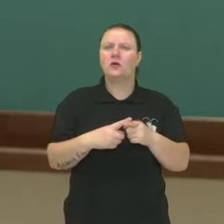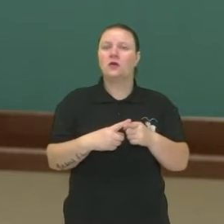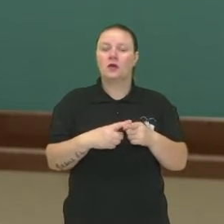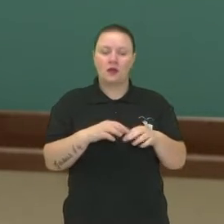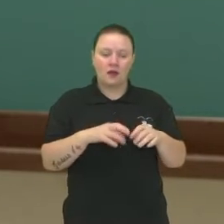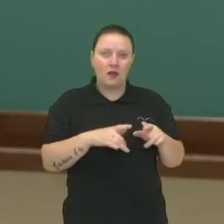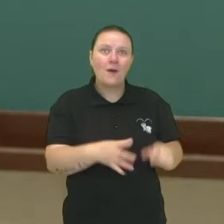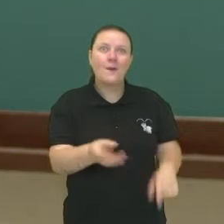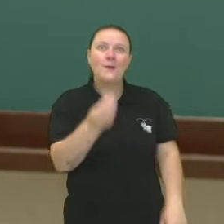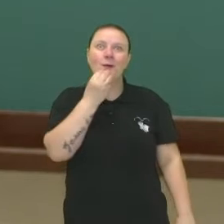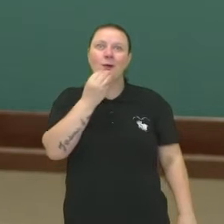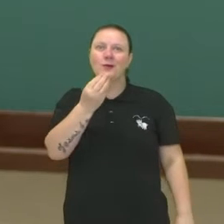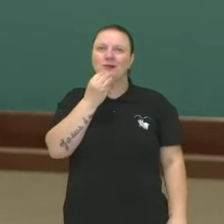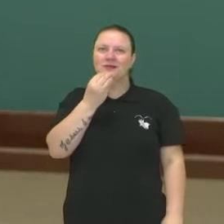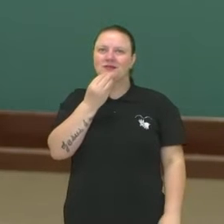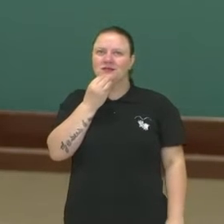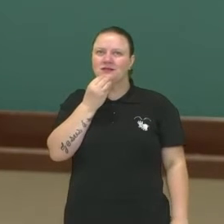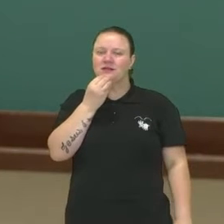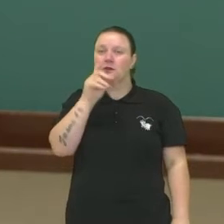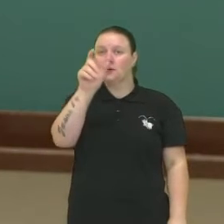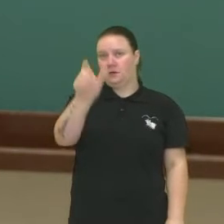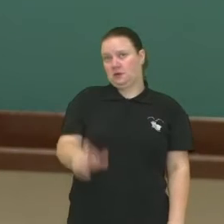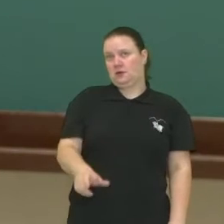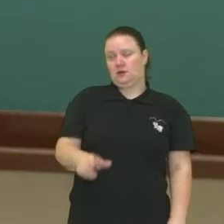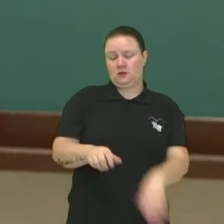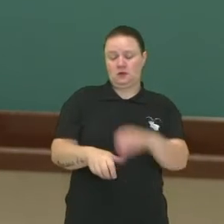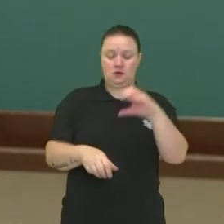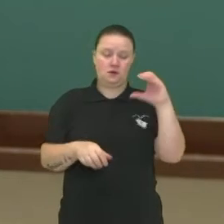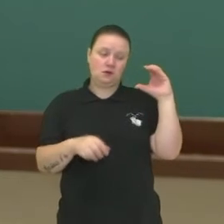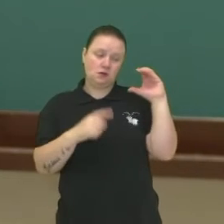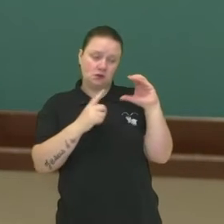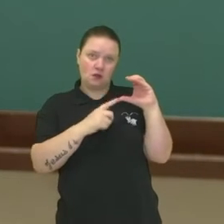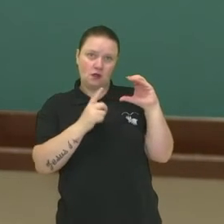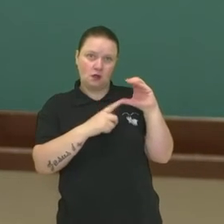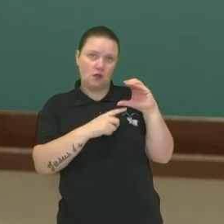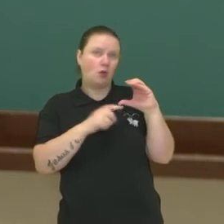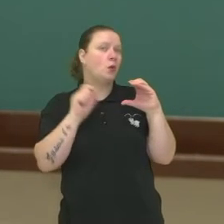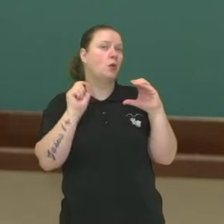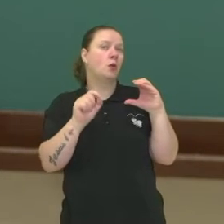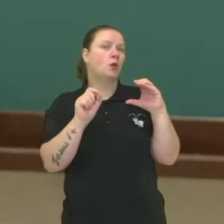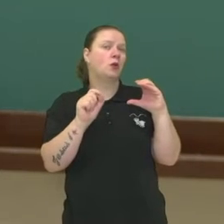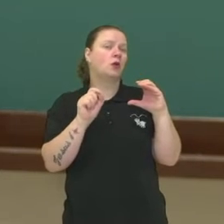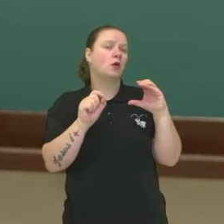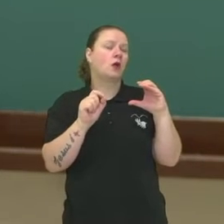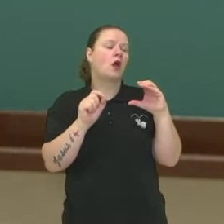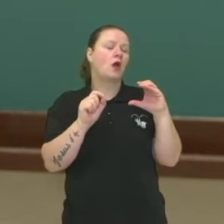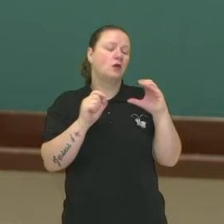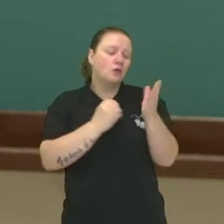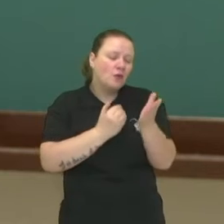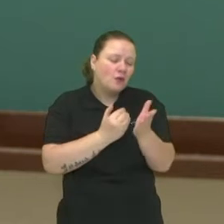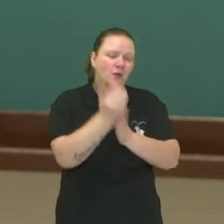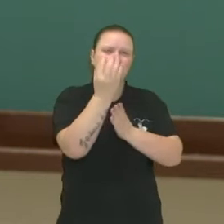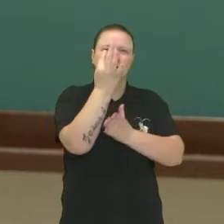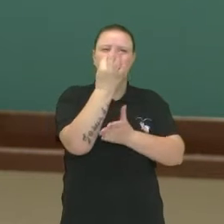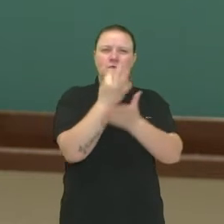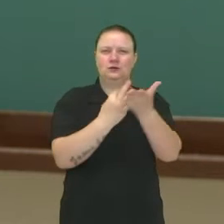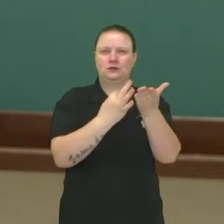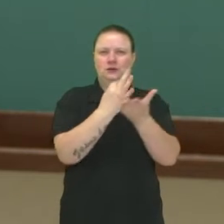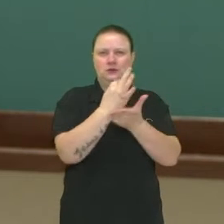grande oportunidade para o personagem? E na proposição C, logo no início do texto,